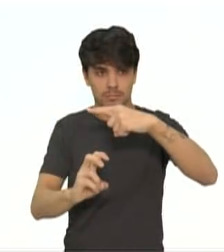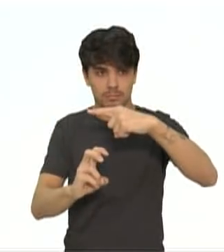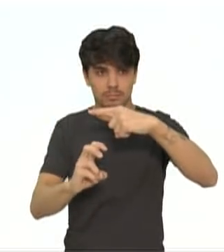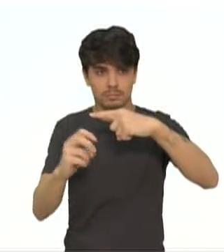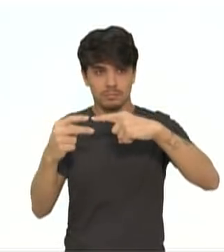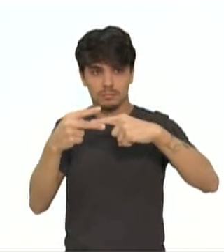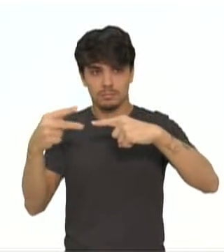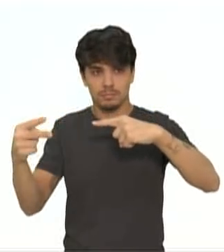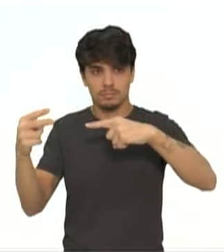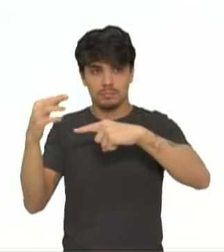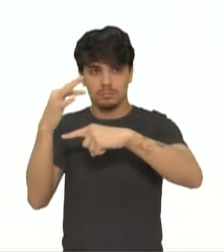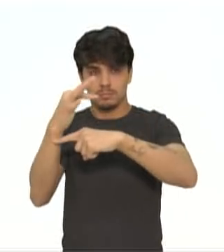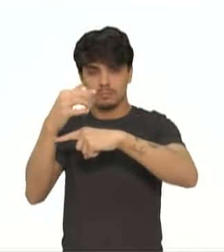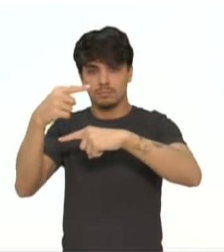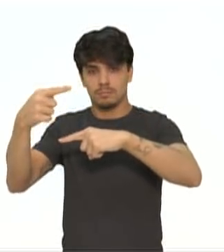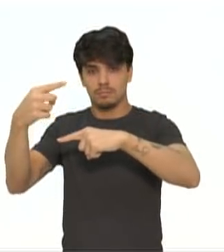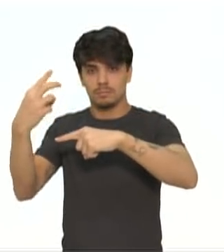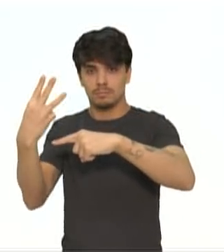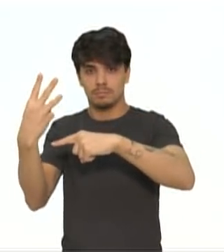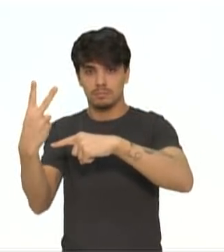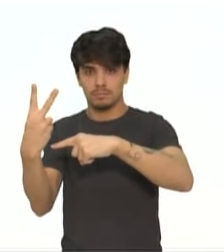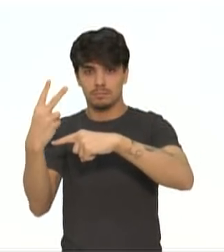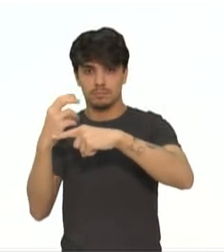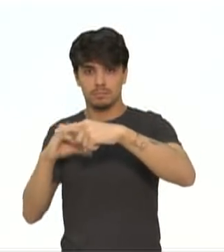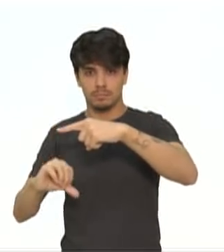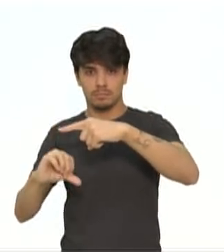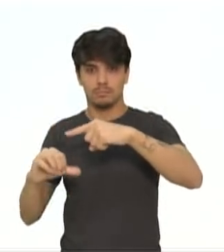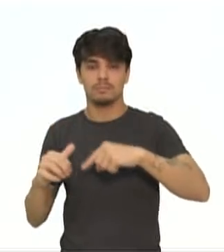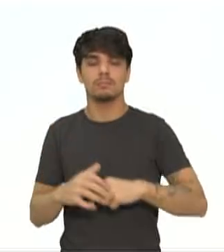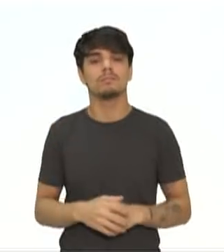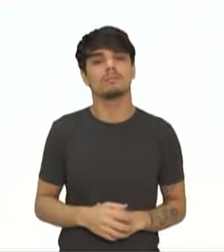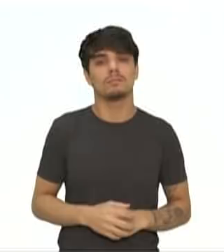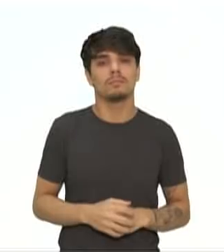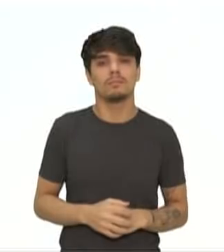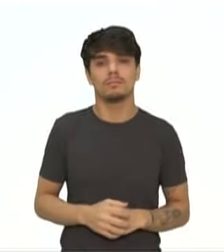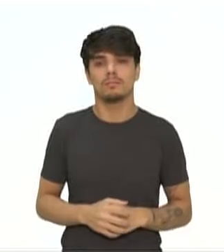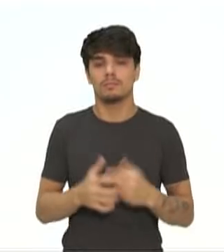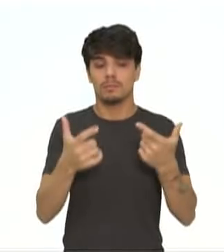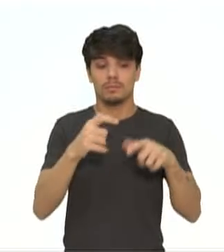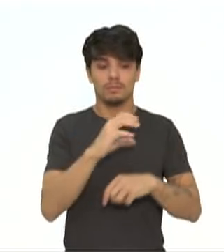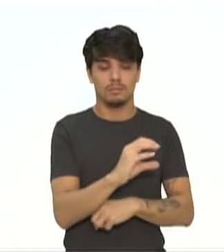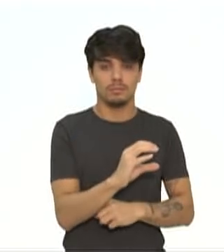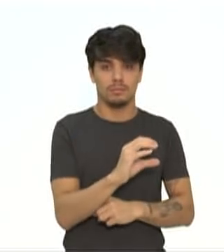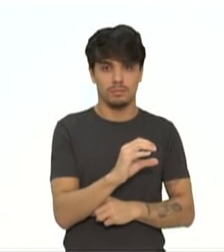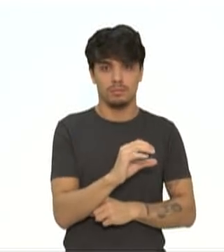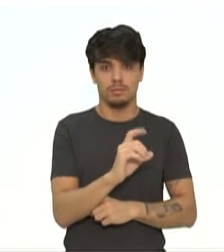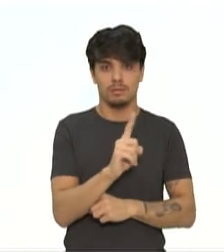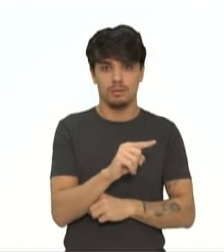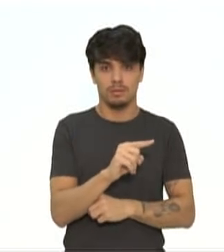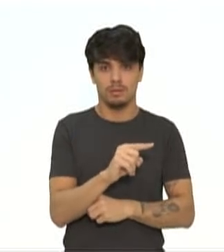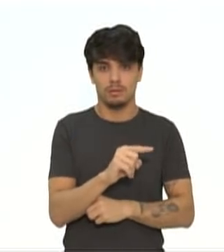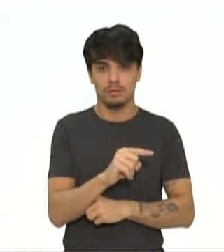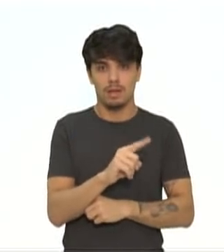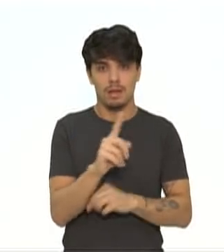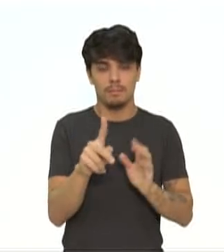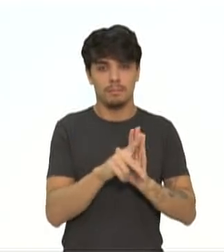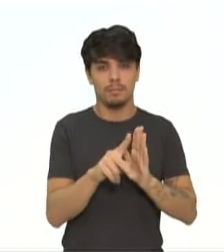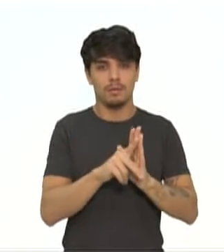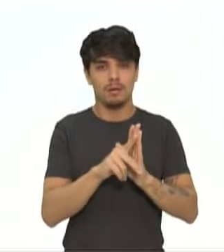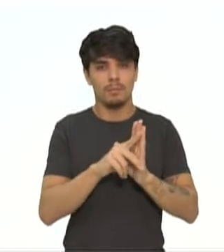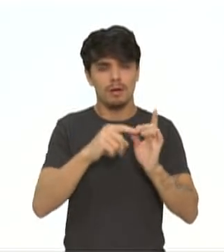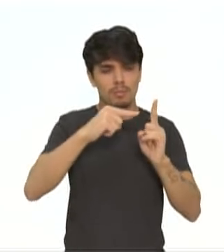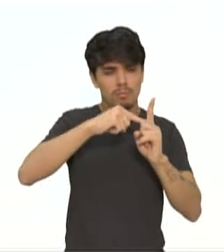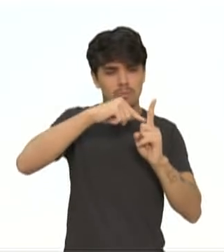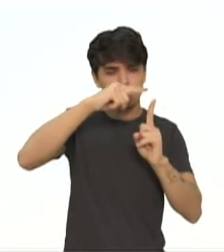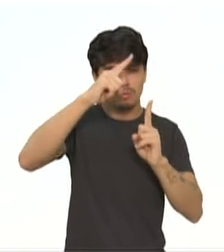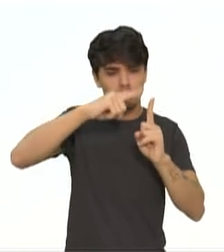a F menos 32 sobre 9, onde o C é a unidade de medida de temperatura, que é o